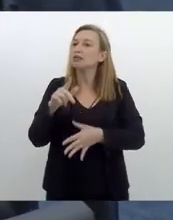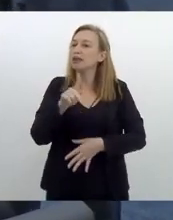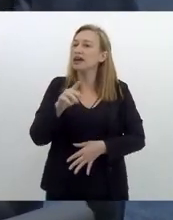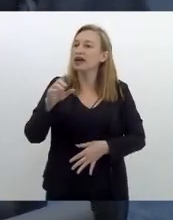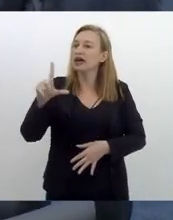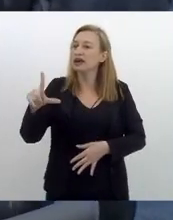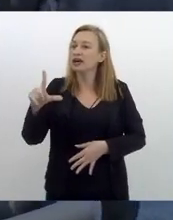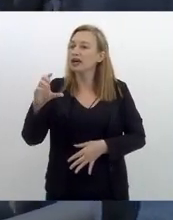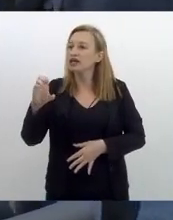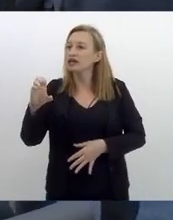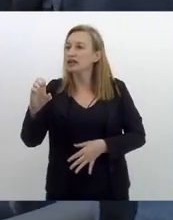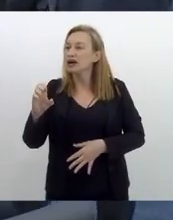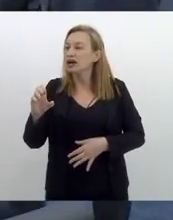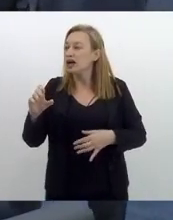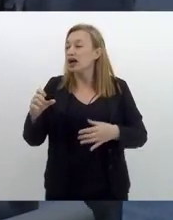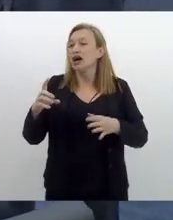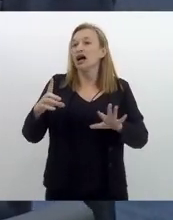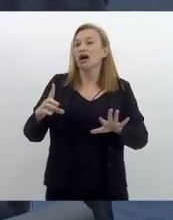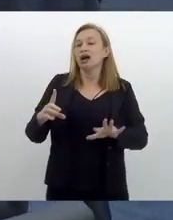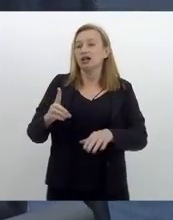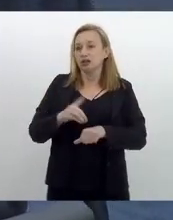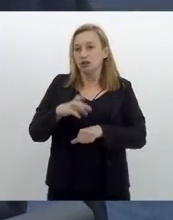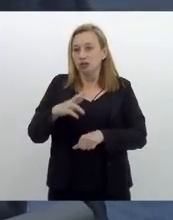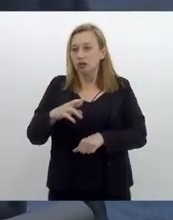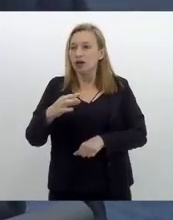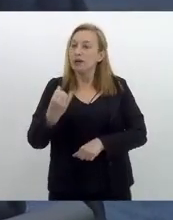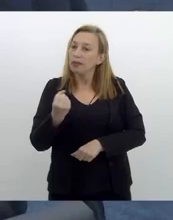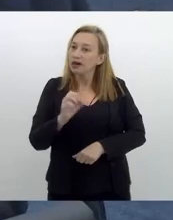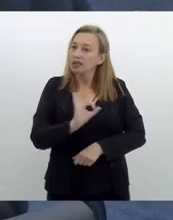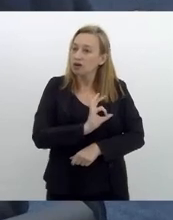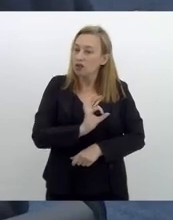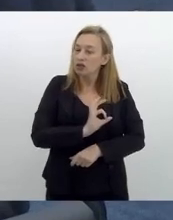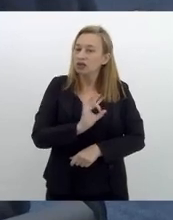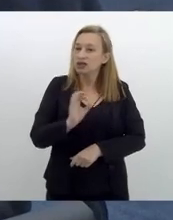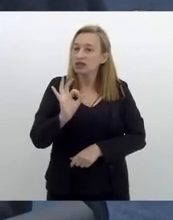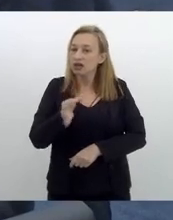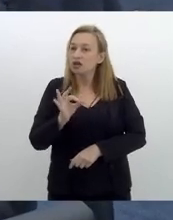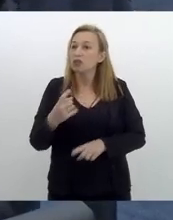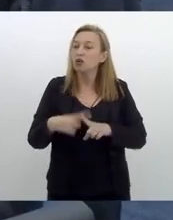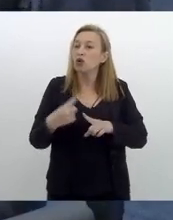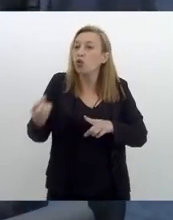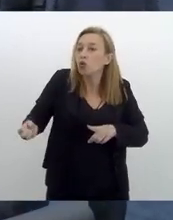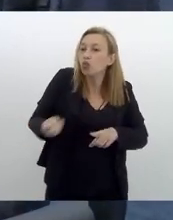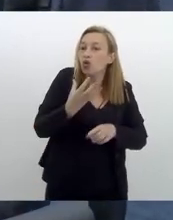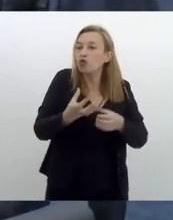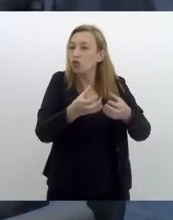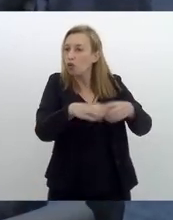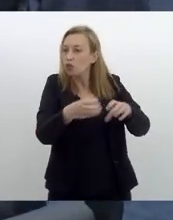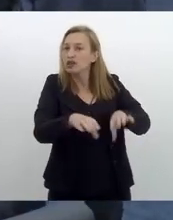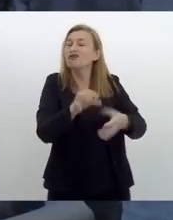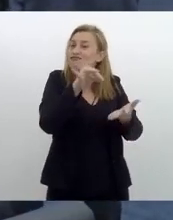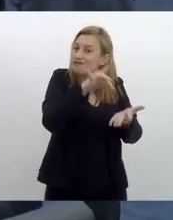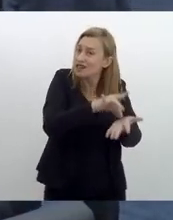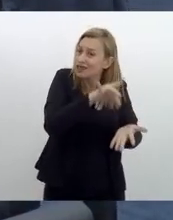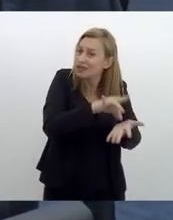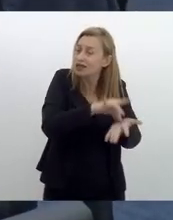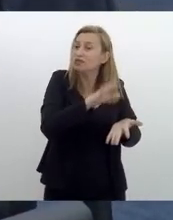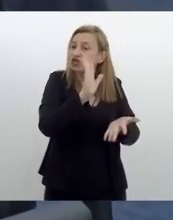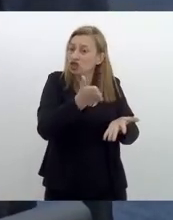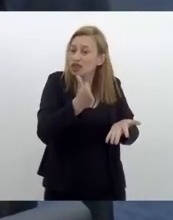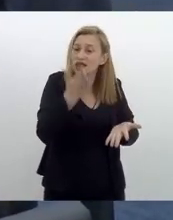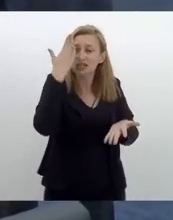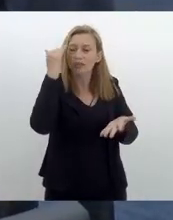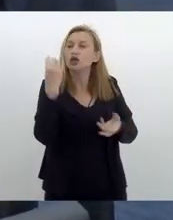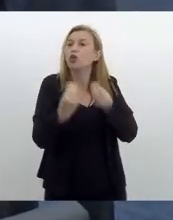a doutora Marcia está com a razão, por quê? Quem entrar, quem for novo, um novo concursado, realmente, já está sabendo